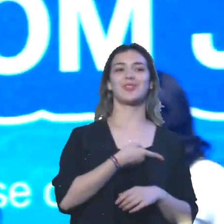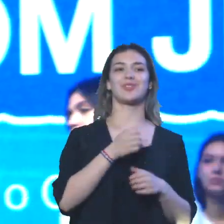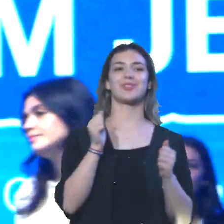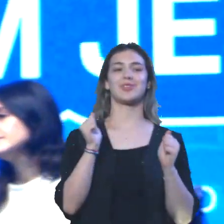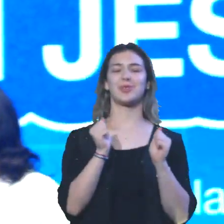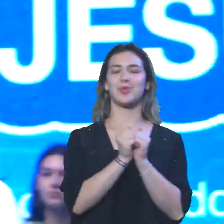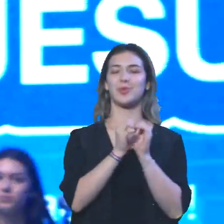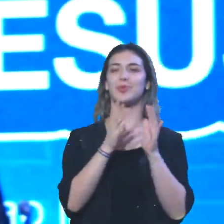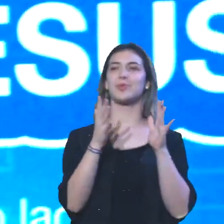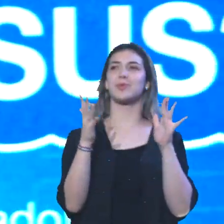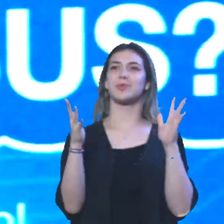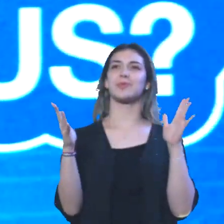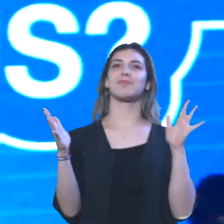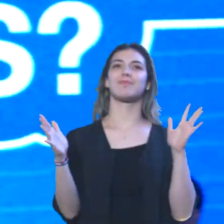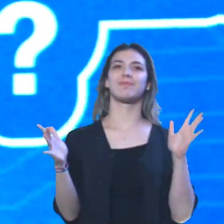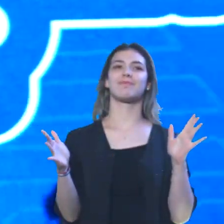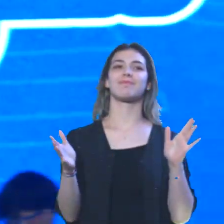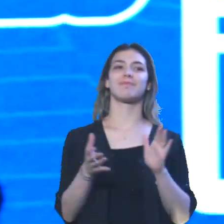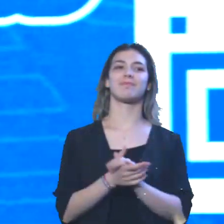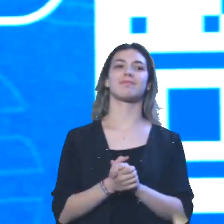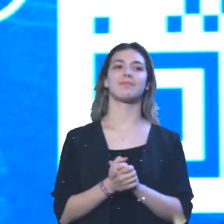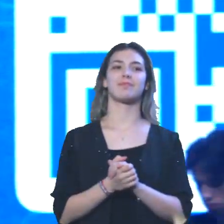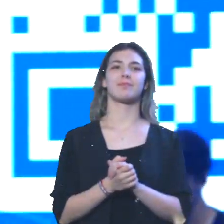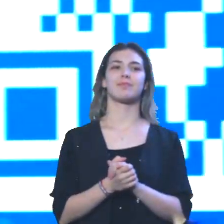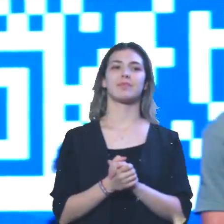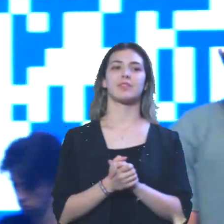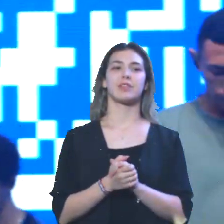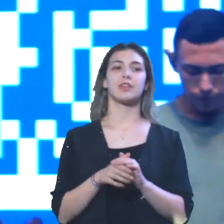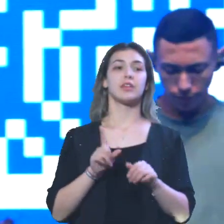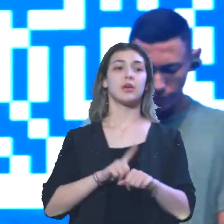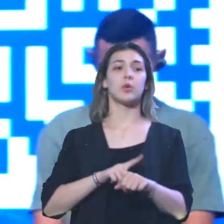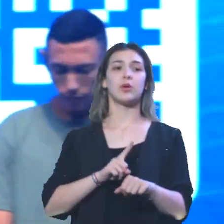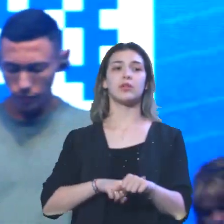Que ao criticarem o Senhor, Deus,